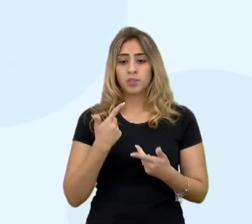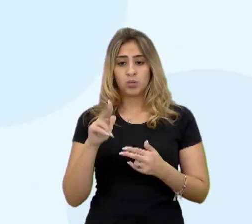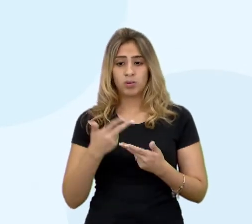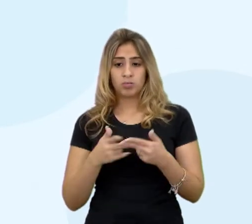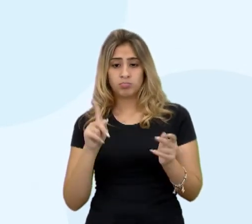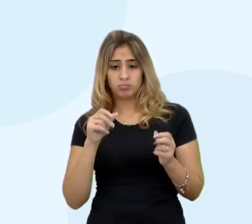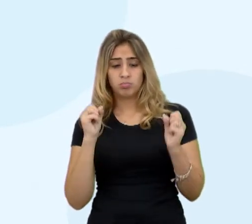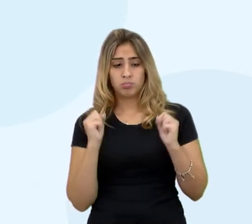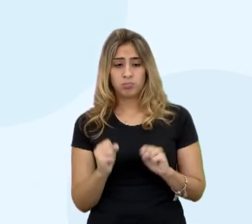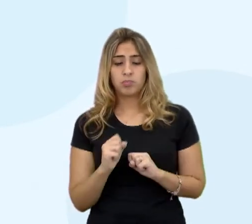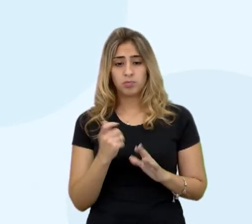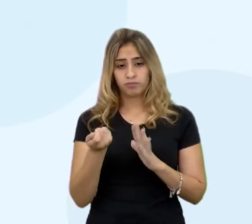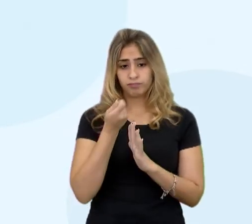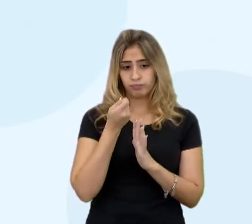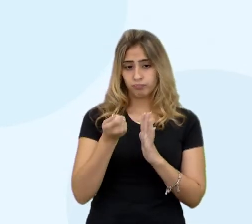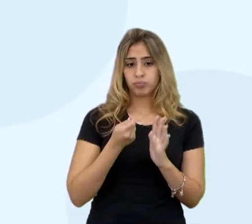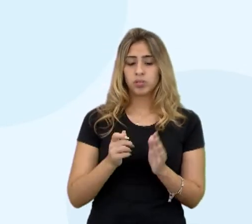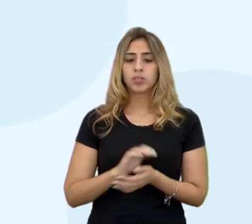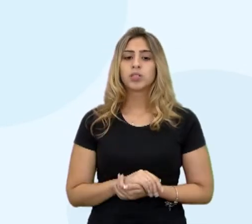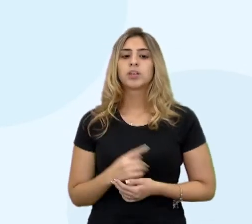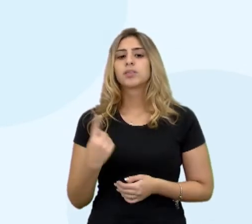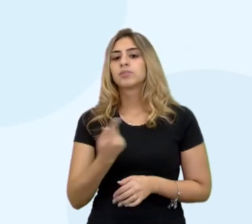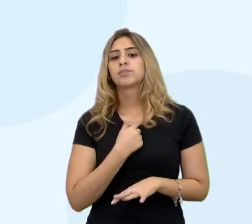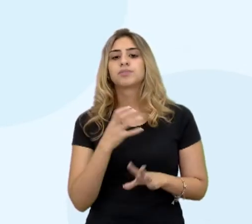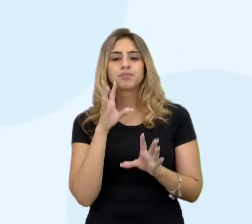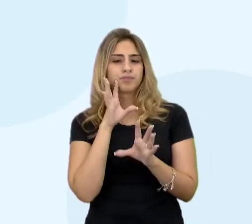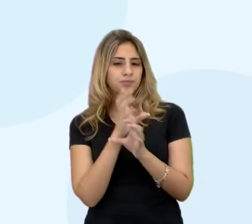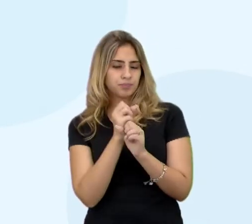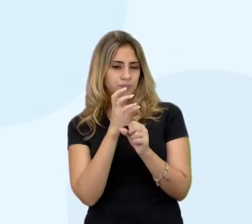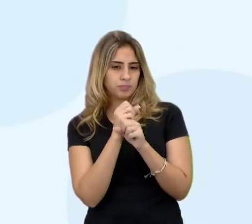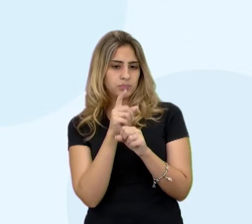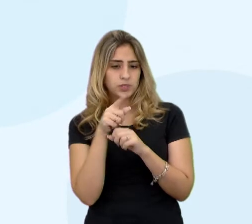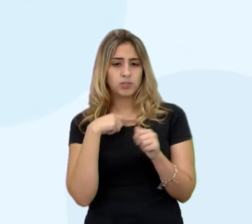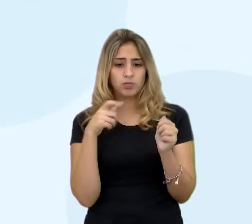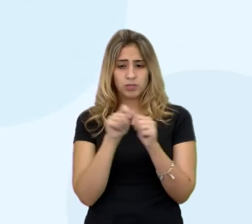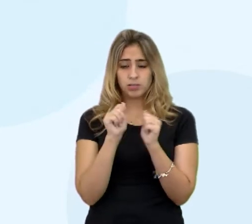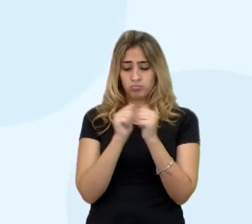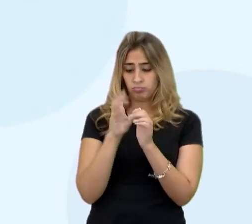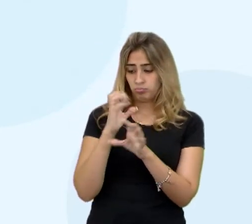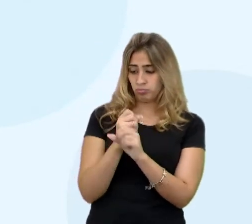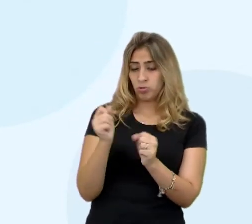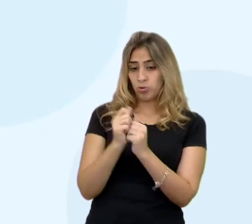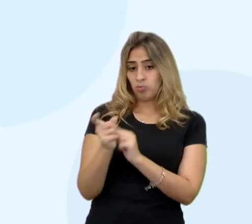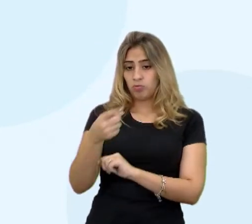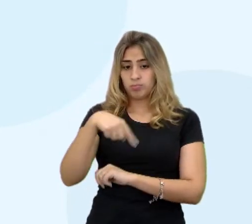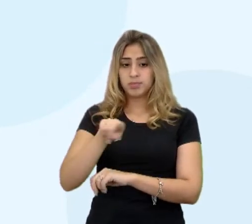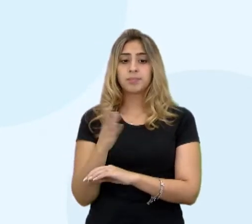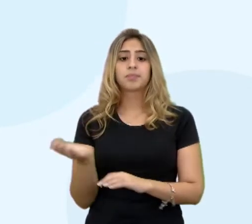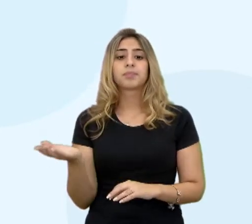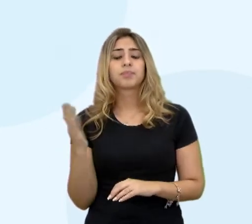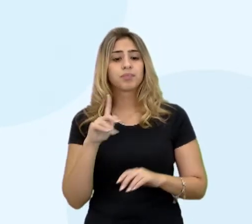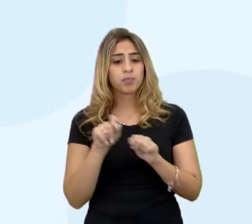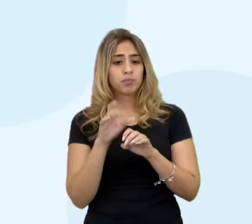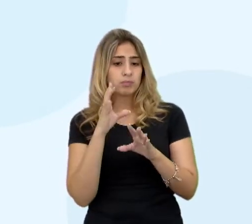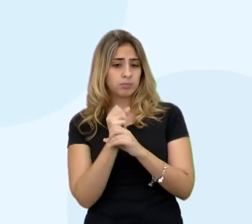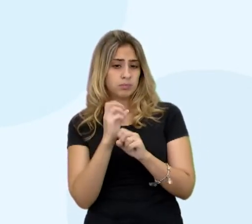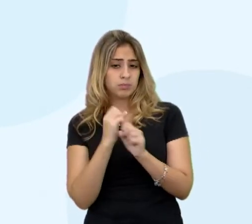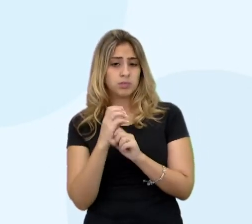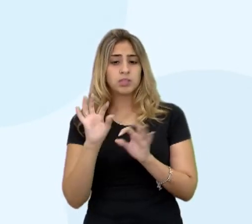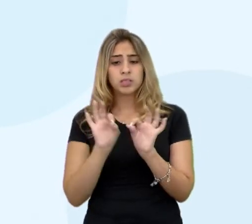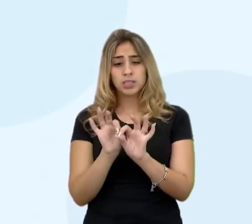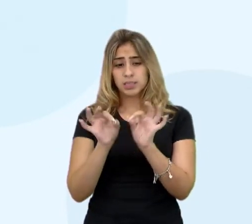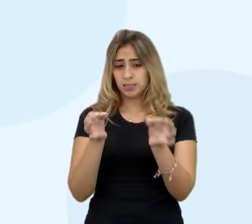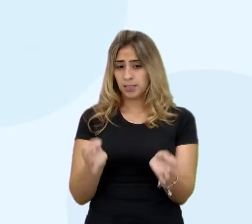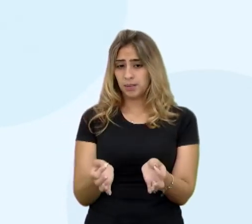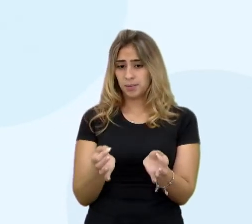podem escrever aí, ó. Vamos fazer um cálculo, eu vou fazer esse cálculo aqui com vocês. Vamos fazer um cálculo